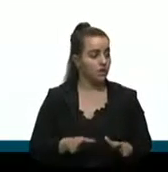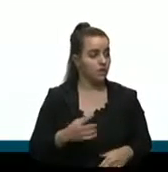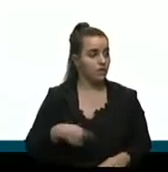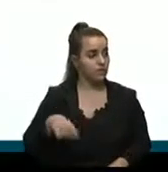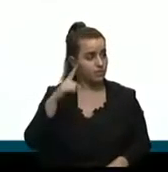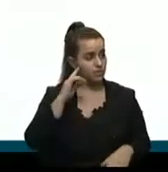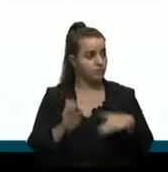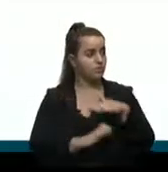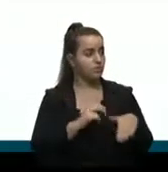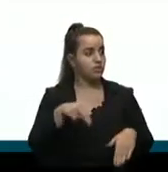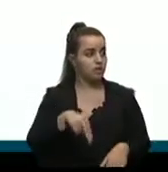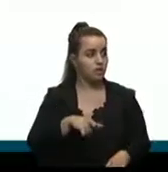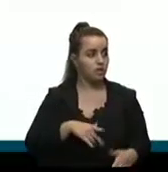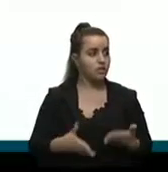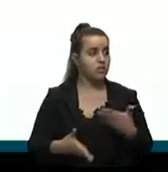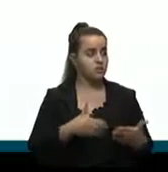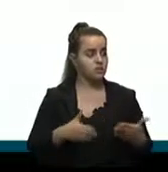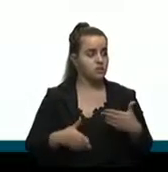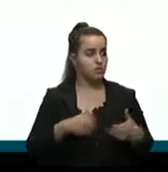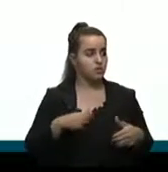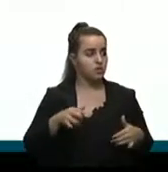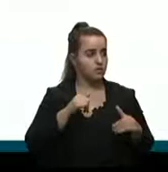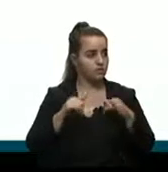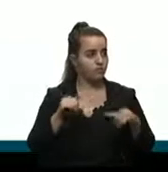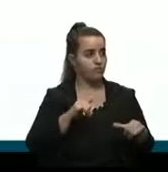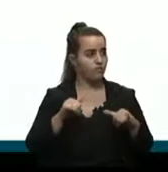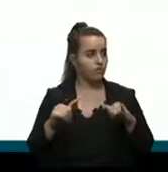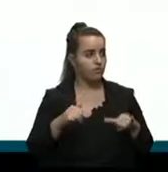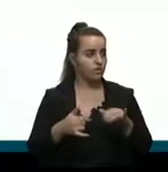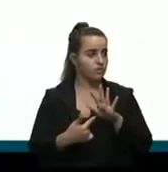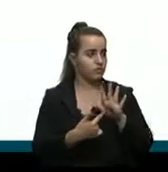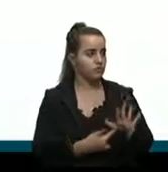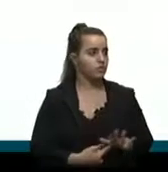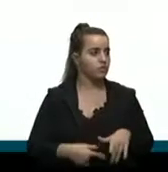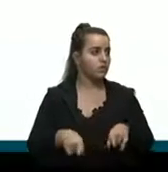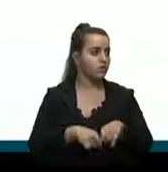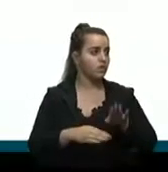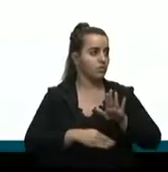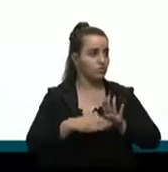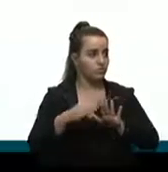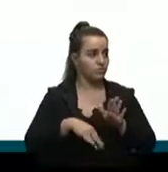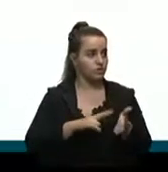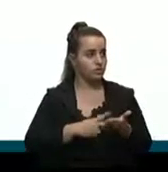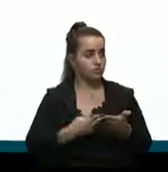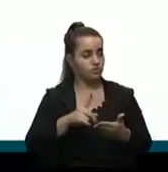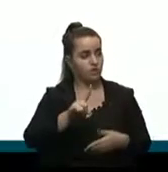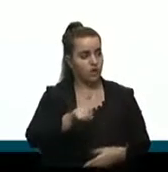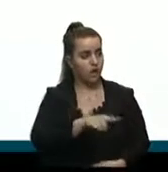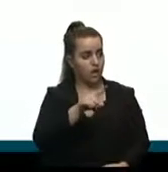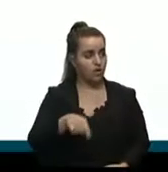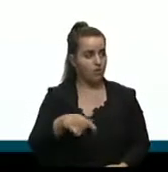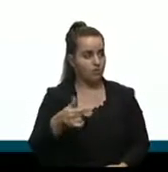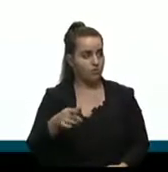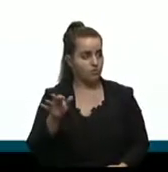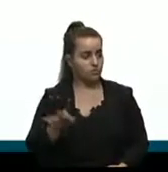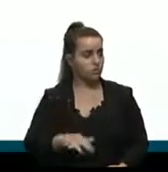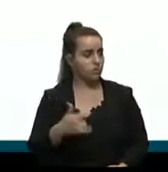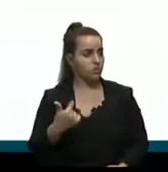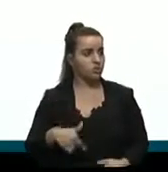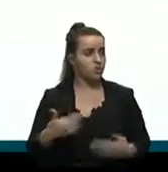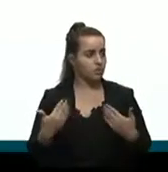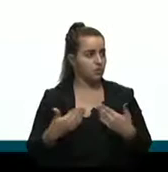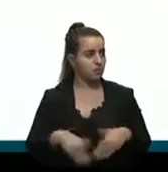Portanto, considerando que a empresa N tenha acesso aos dados amostrados e o nível de